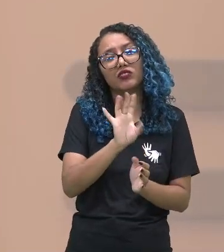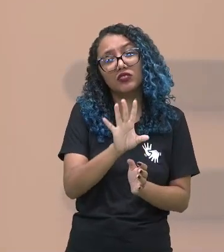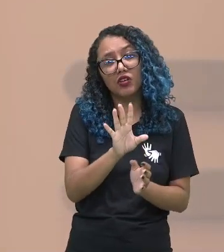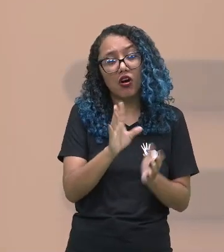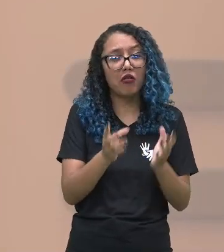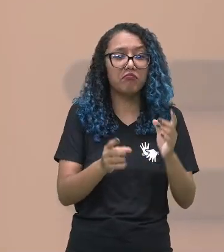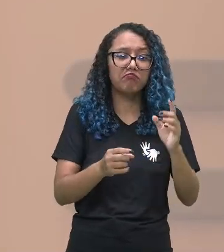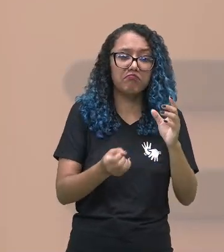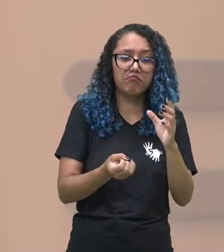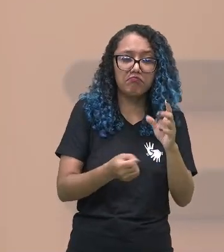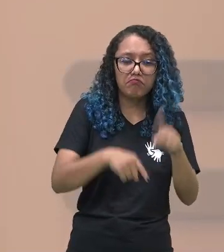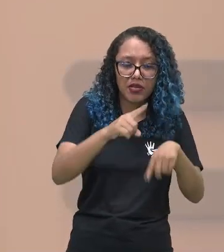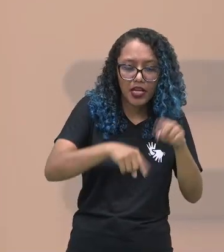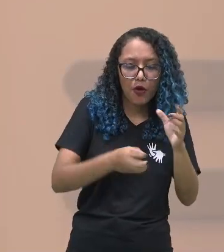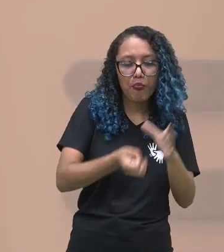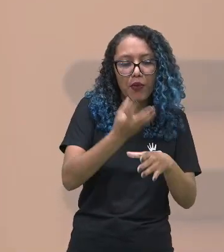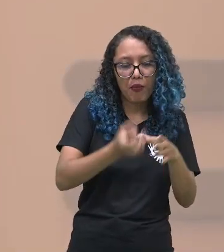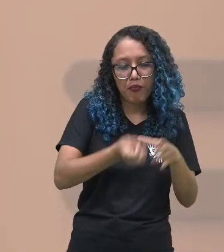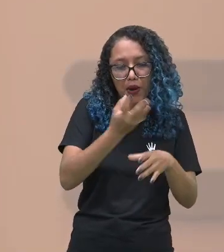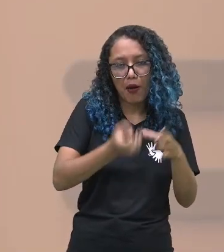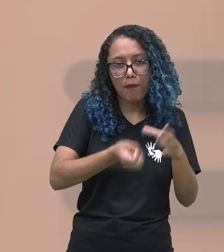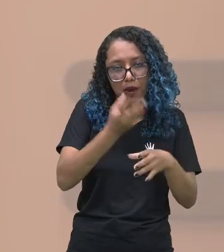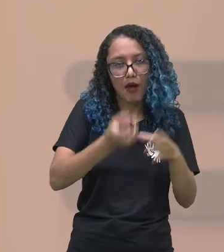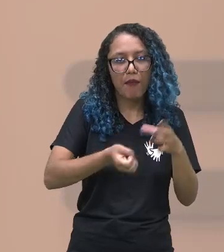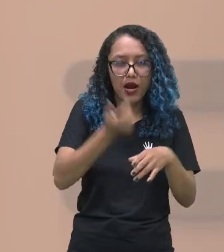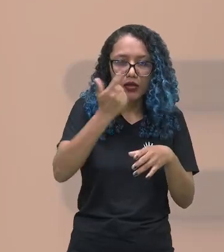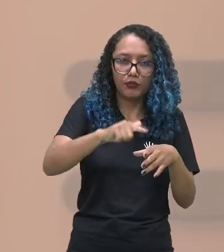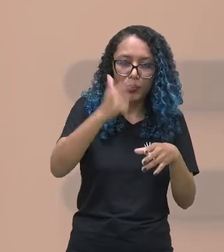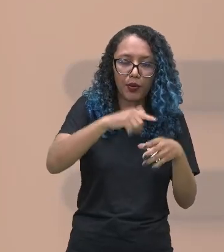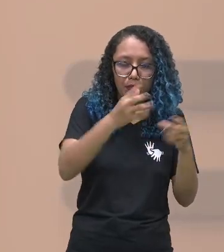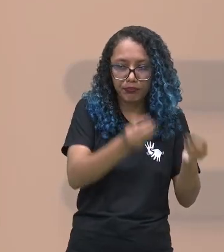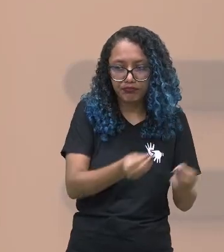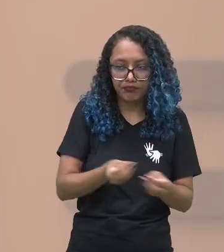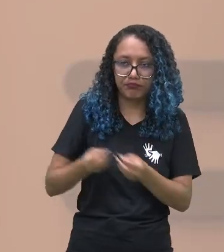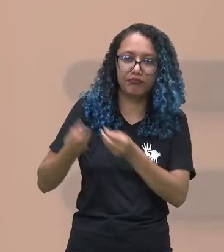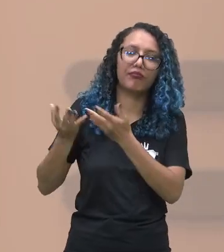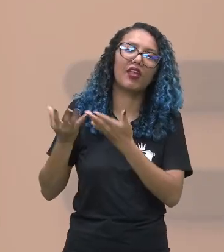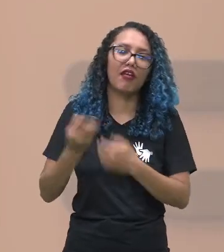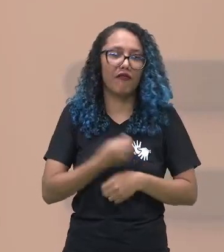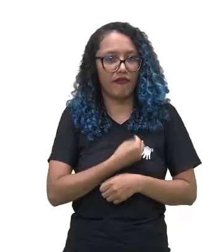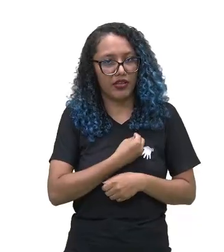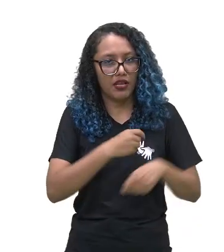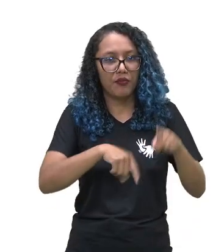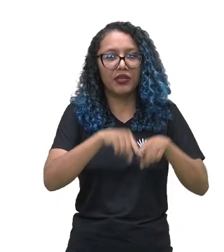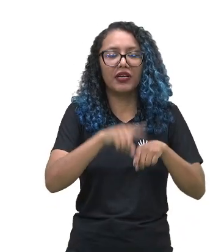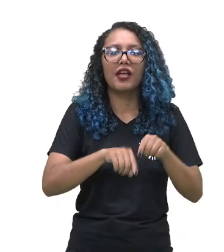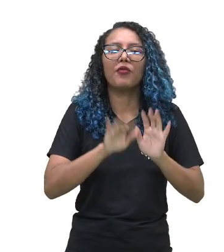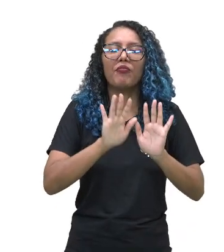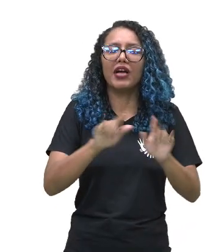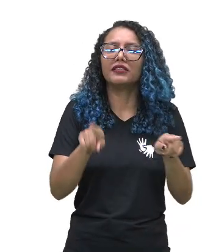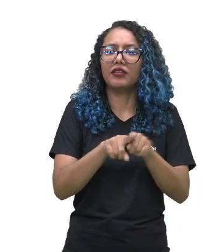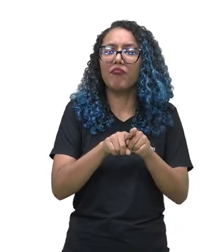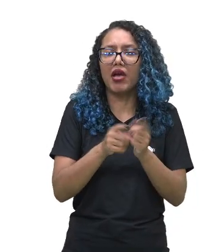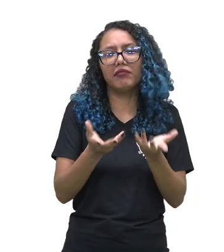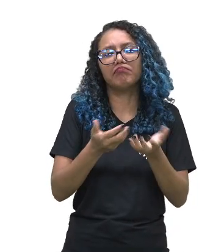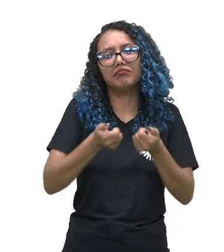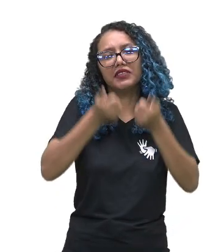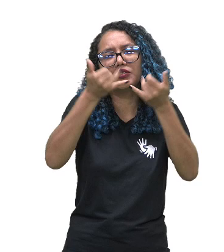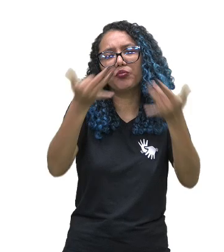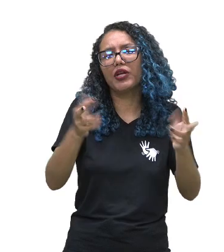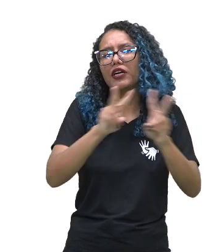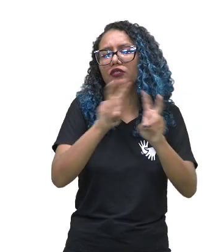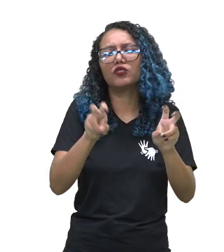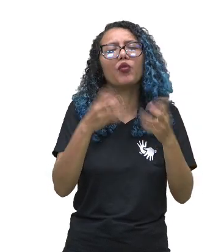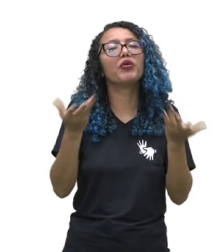de produtos. Essa era a vida material. Mas o autor também se preocupa em descrever a vida